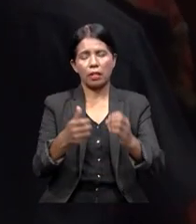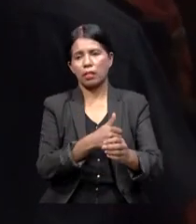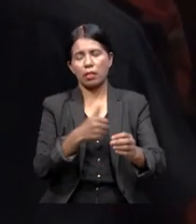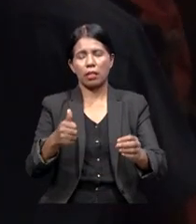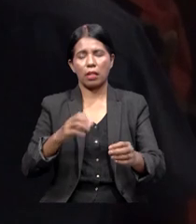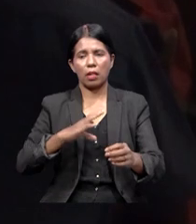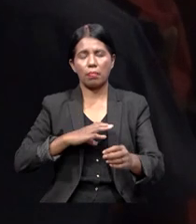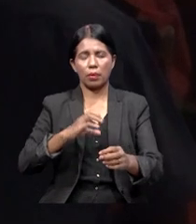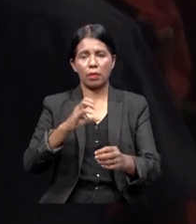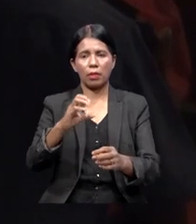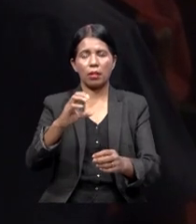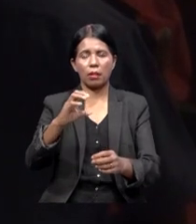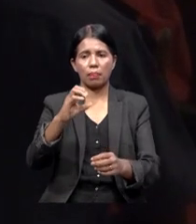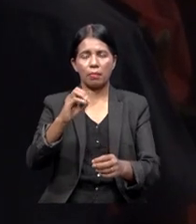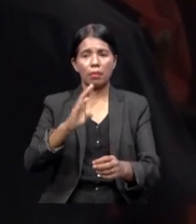Campumbaro,